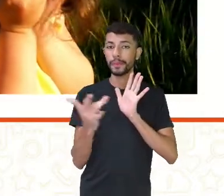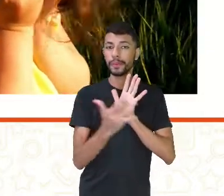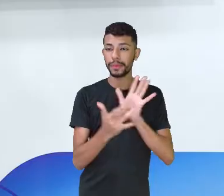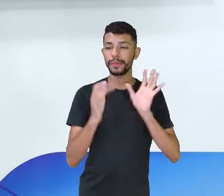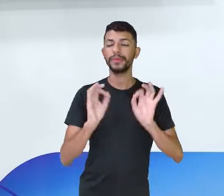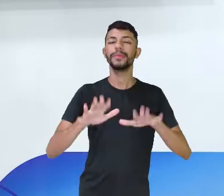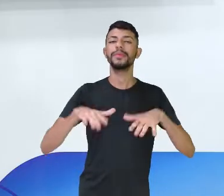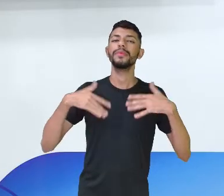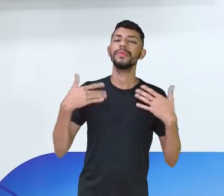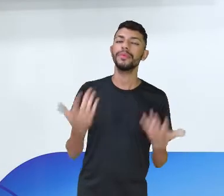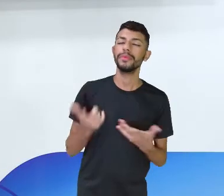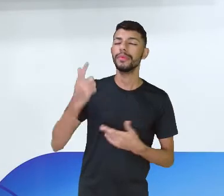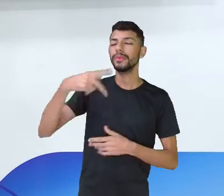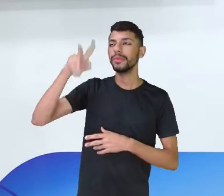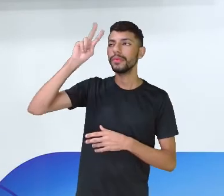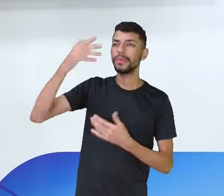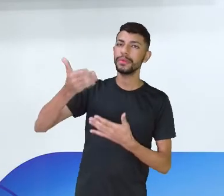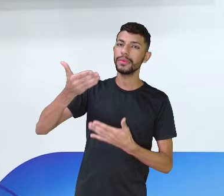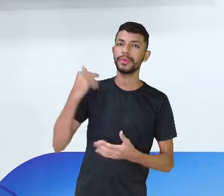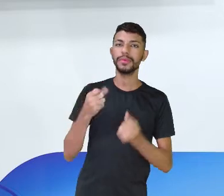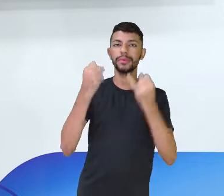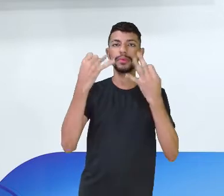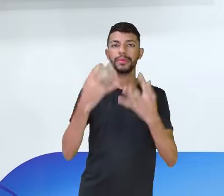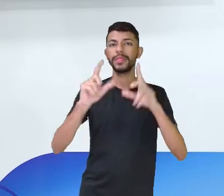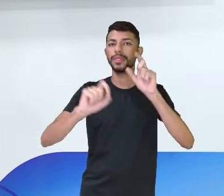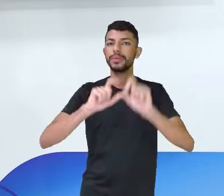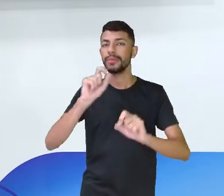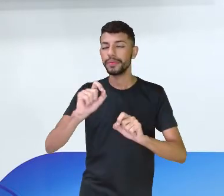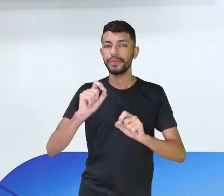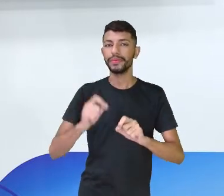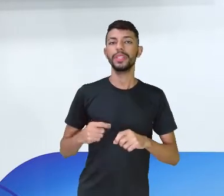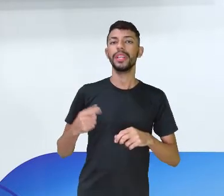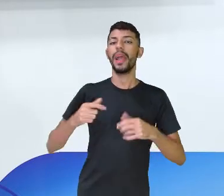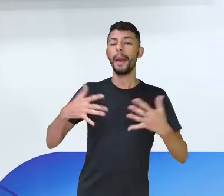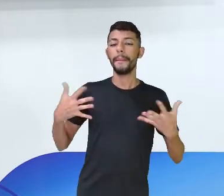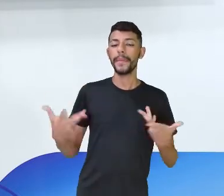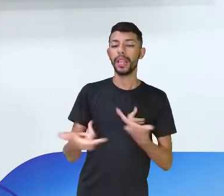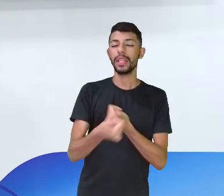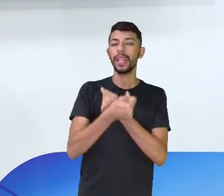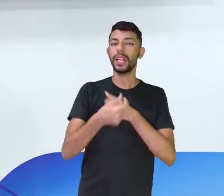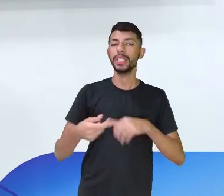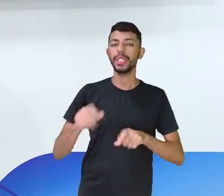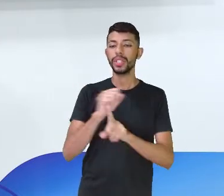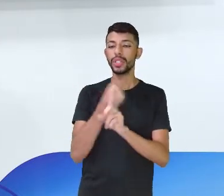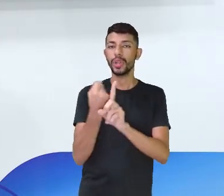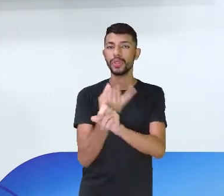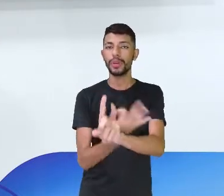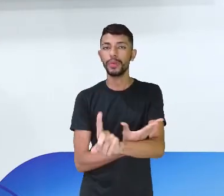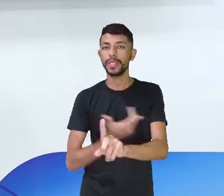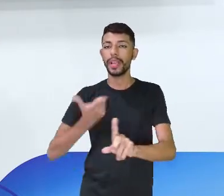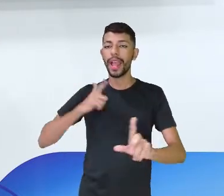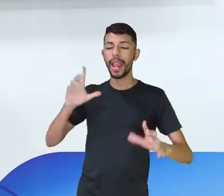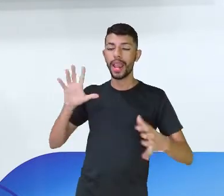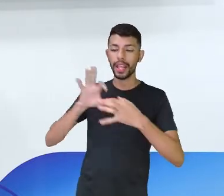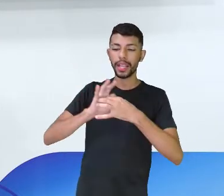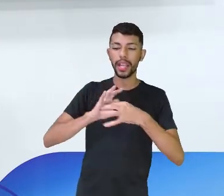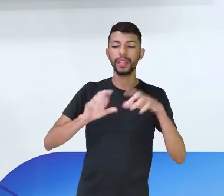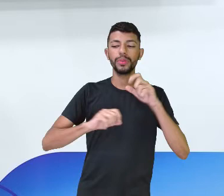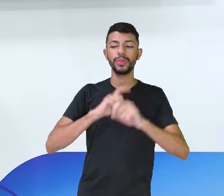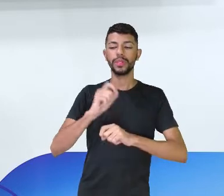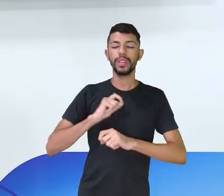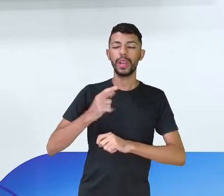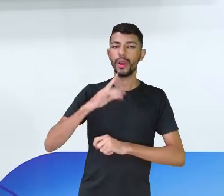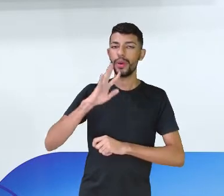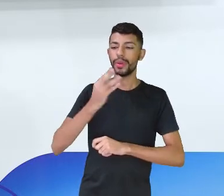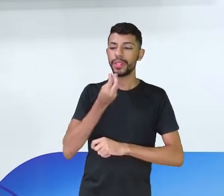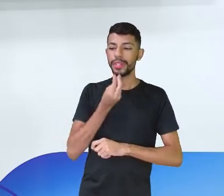falei que habilidade socioemocional tem a ver com autoconhecimento? Então, quando a gente fala em desenvolver identidades